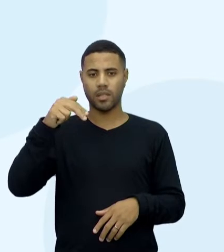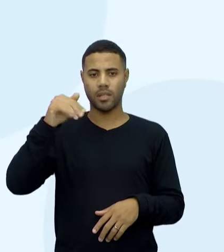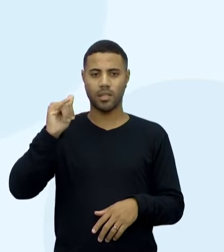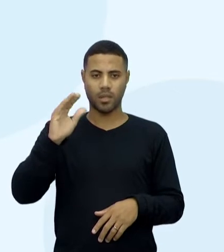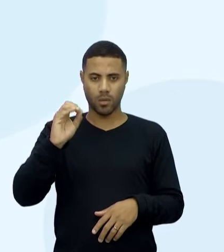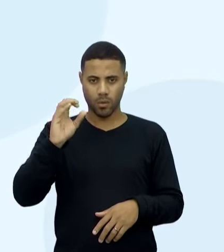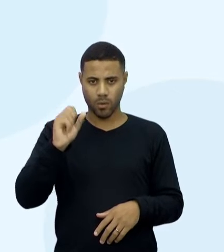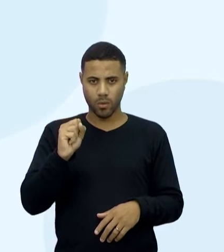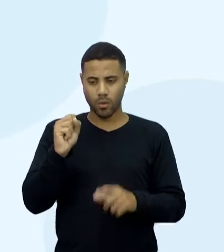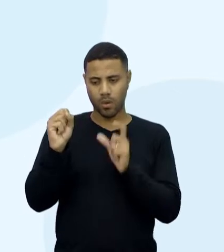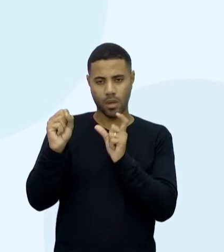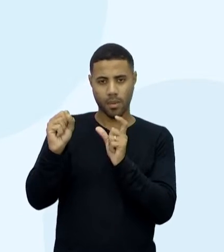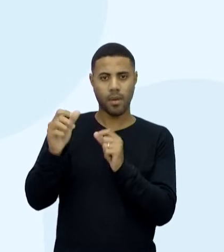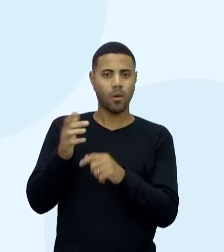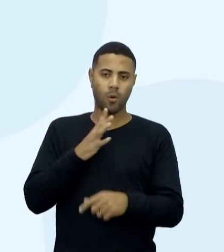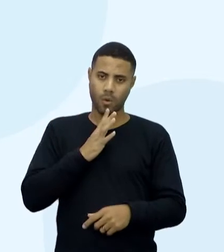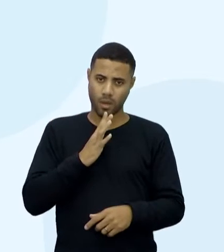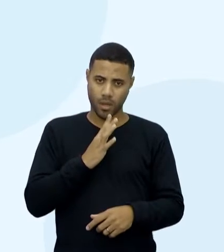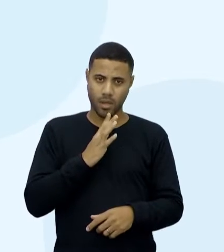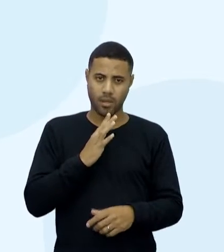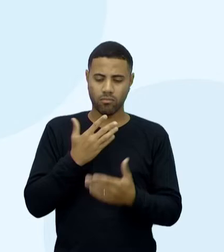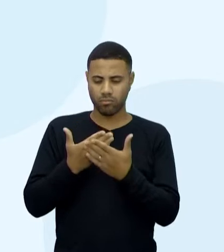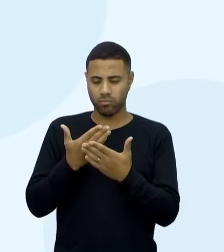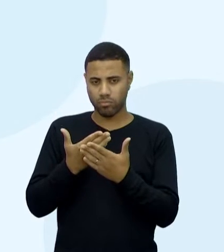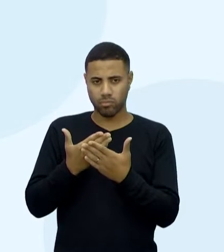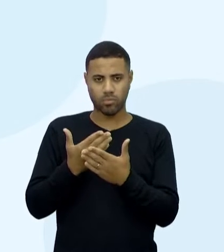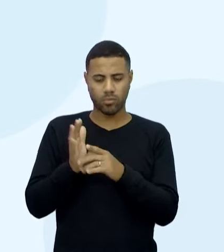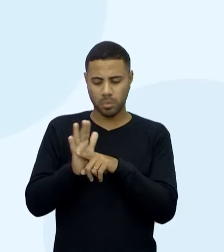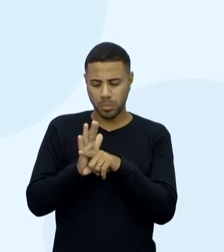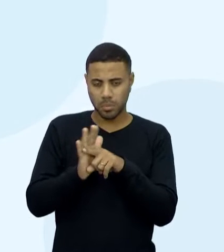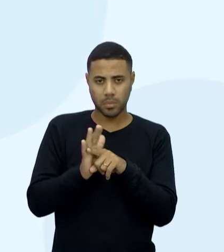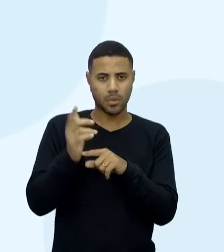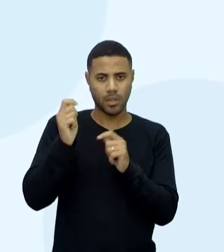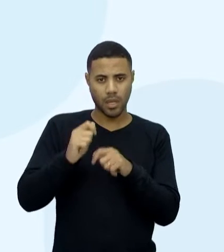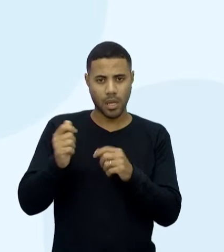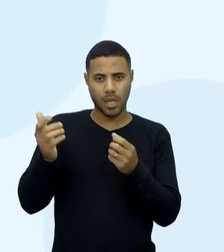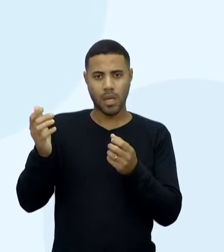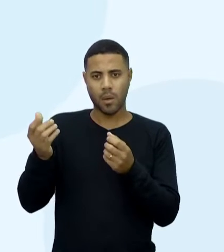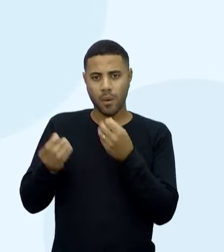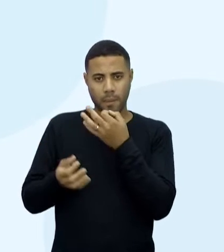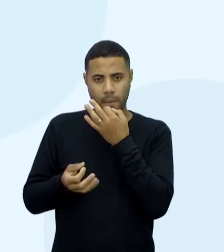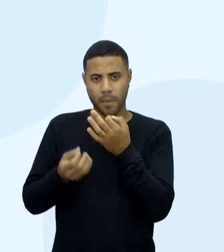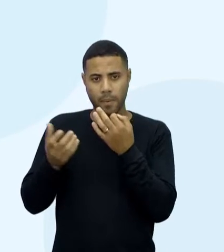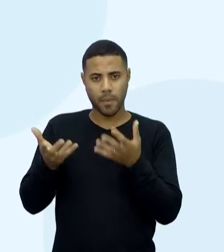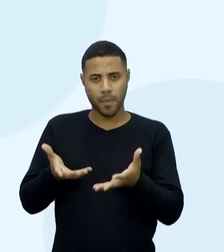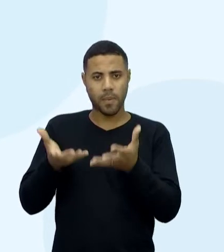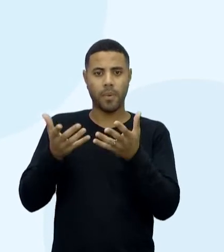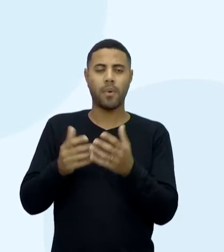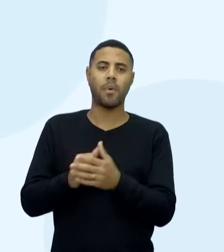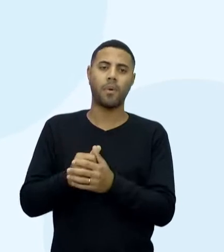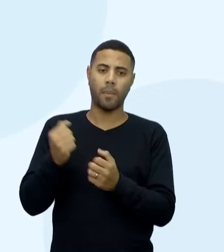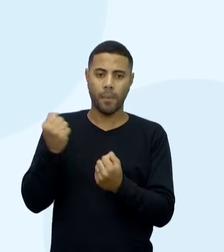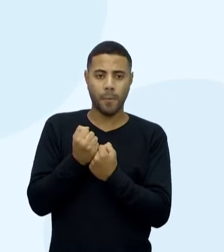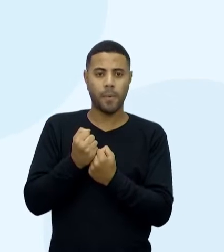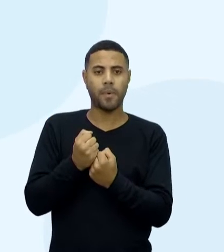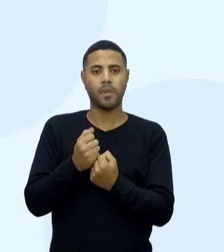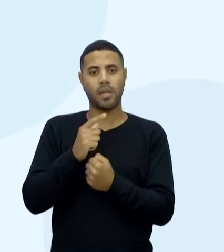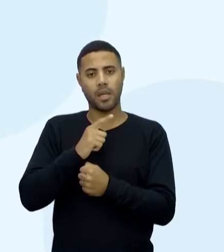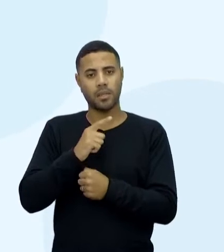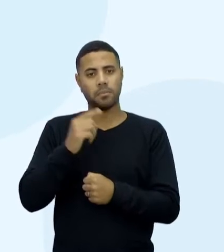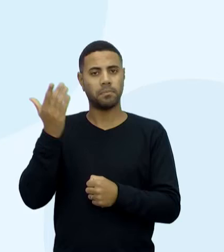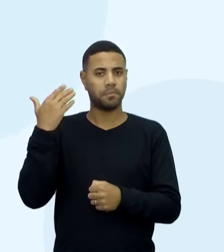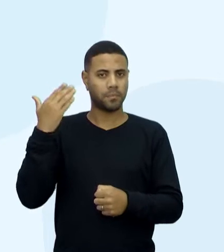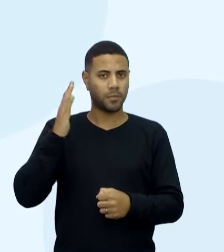Você conhece estudos que os defendem ou que contrariamente né os questionam alguma